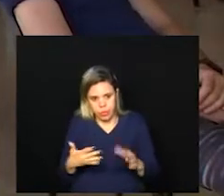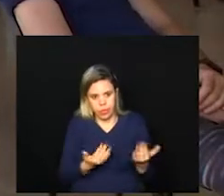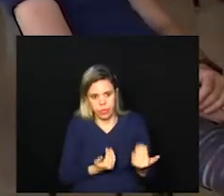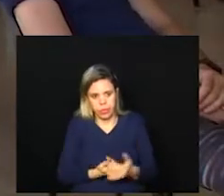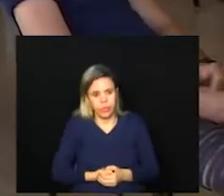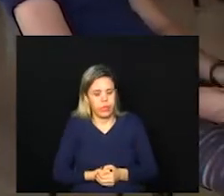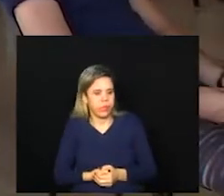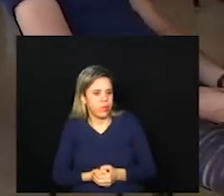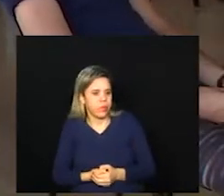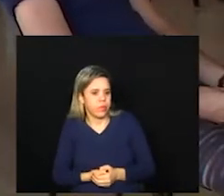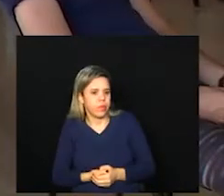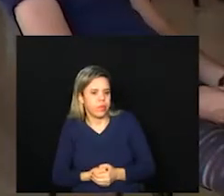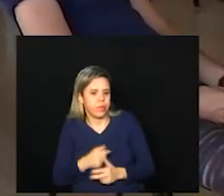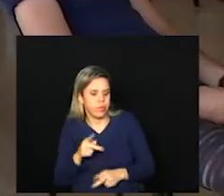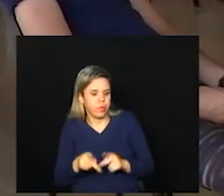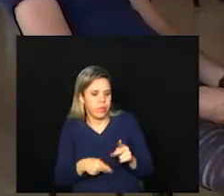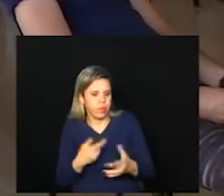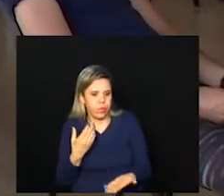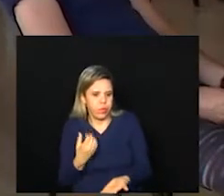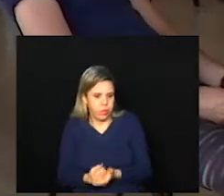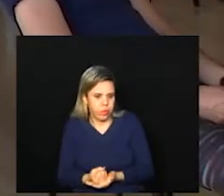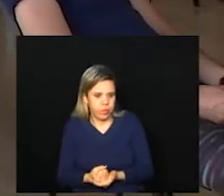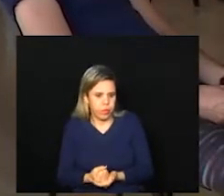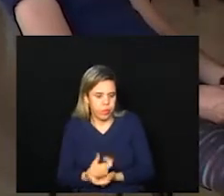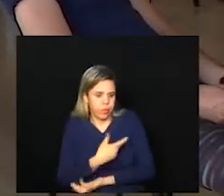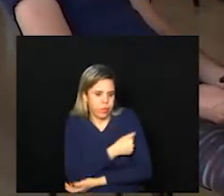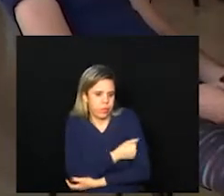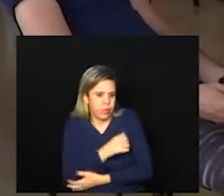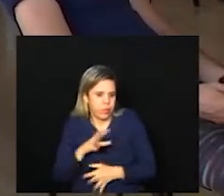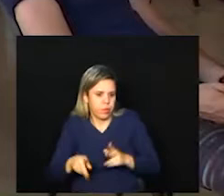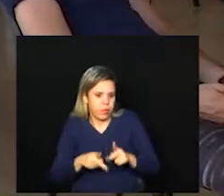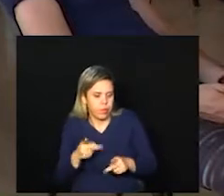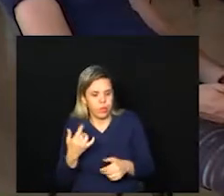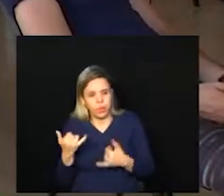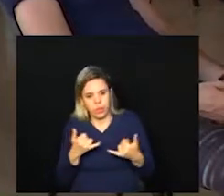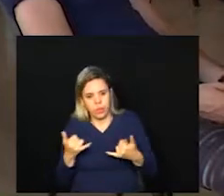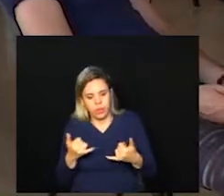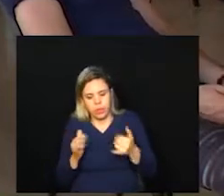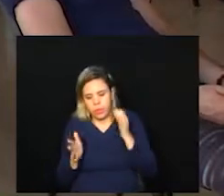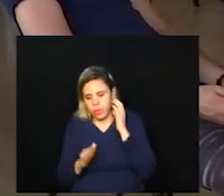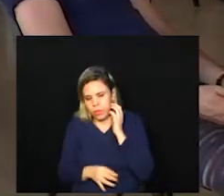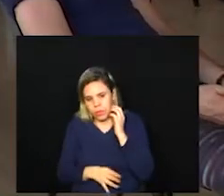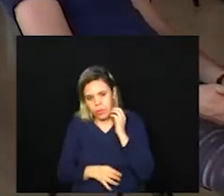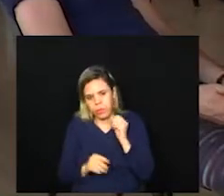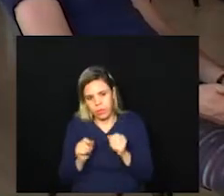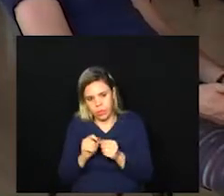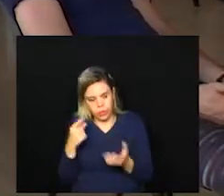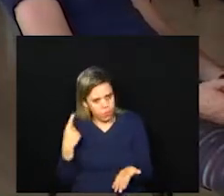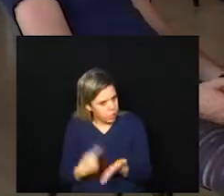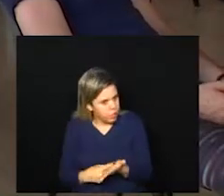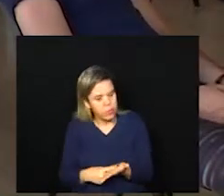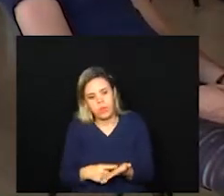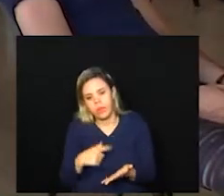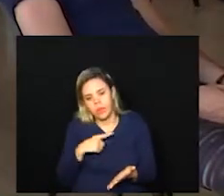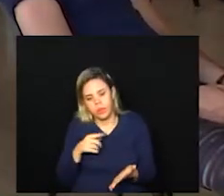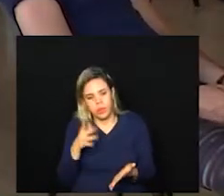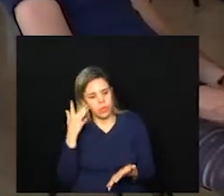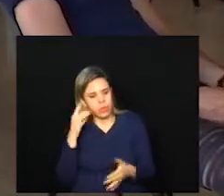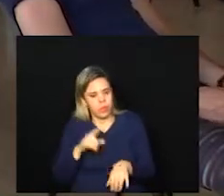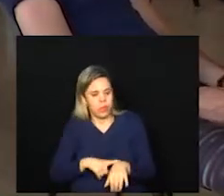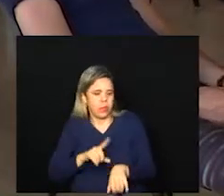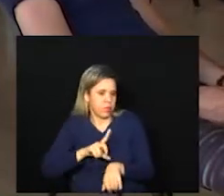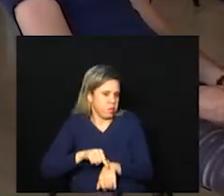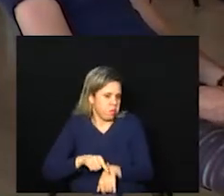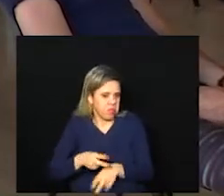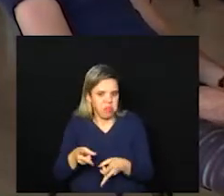jovens, né? Que é justamente o público que está recebendo essa vacinação. Todo mundo no celular já feito. Teve algum tipo de contratempo